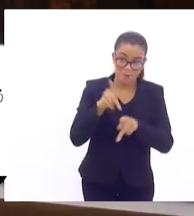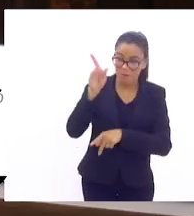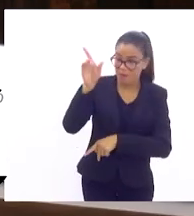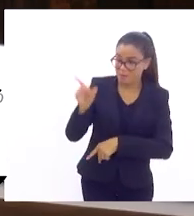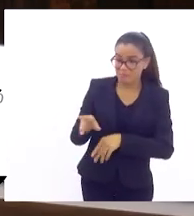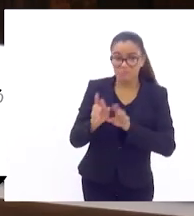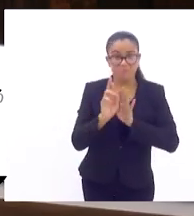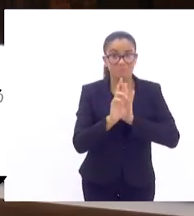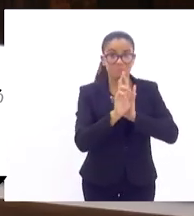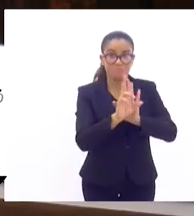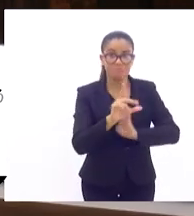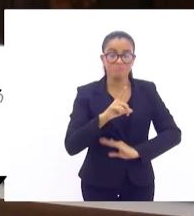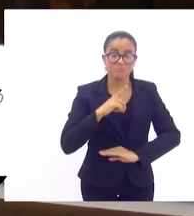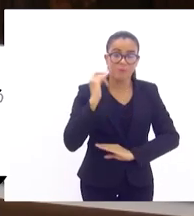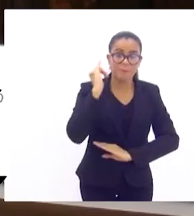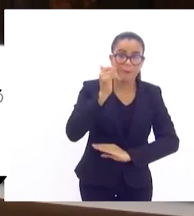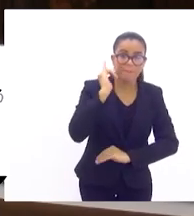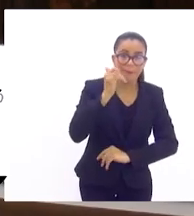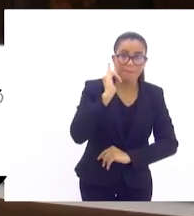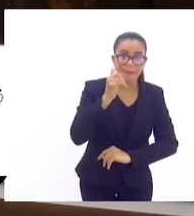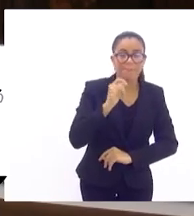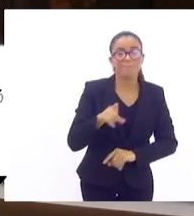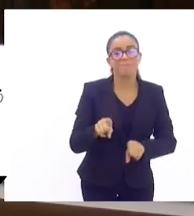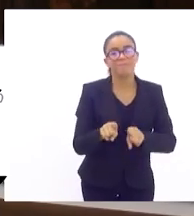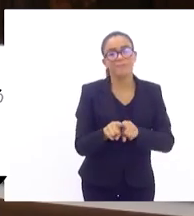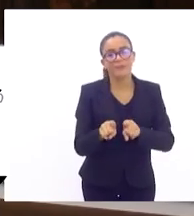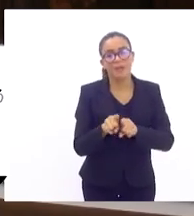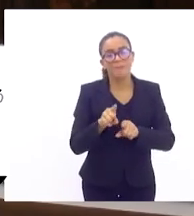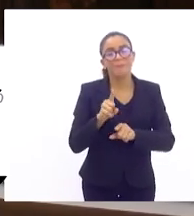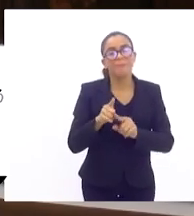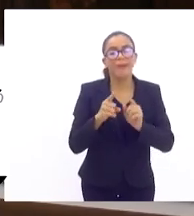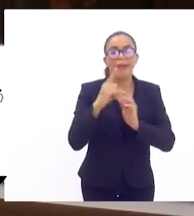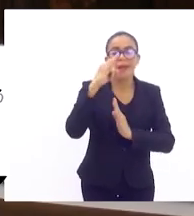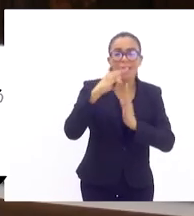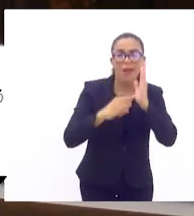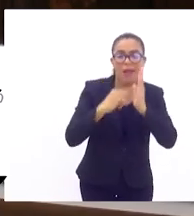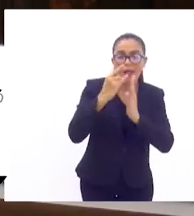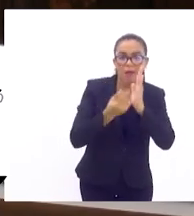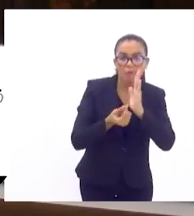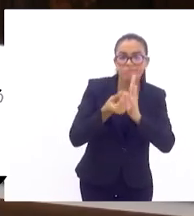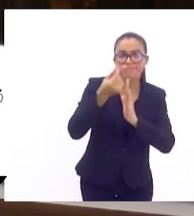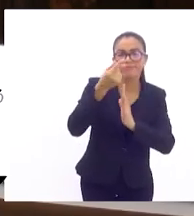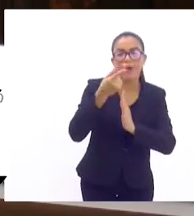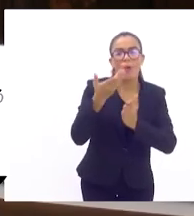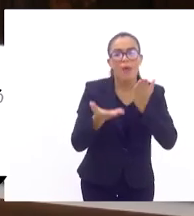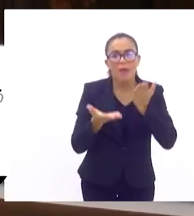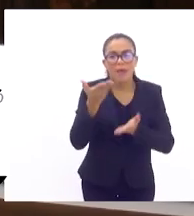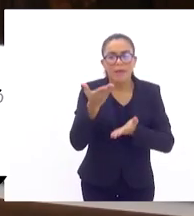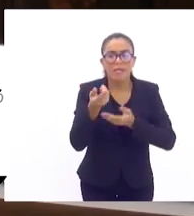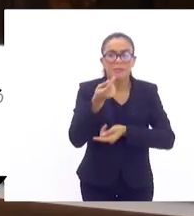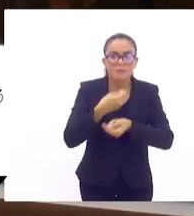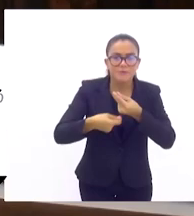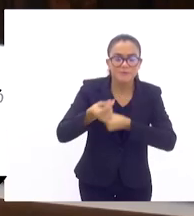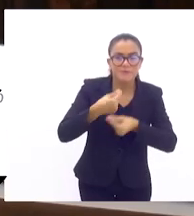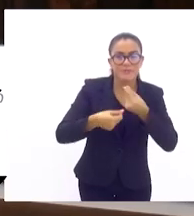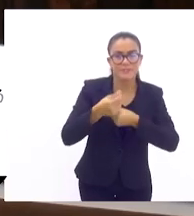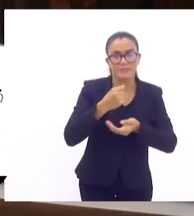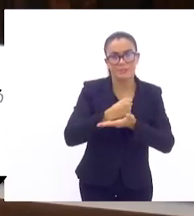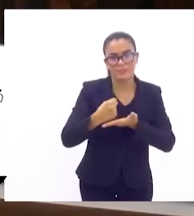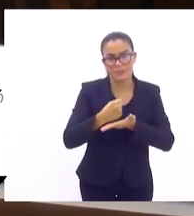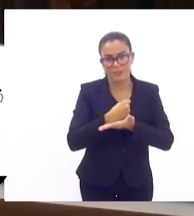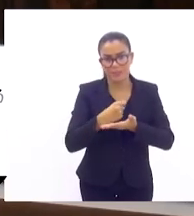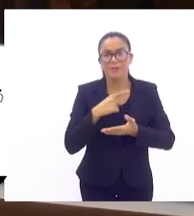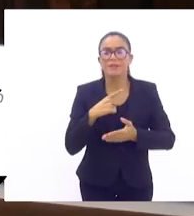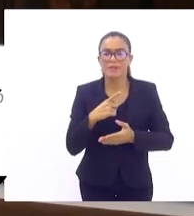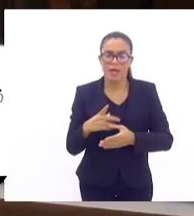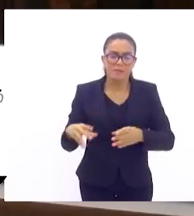senhor, a questão da modicidade das tarifas, do equilíbrio econômico-financeiro do contrato. Tudo isso está dentro das atribuições